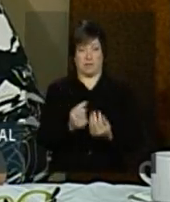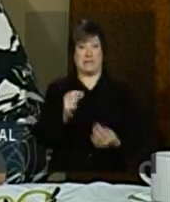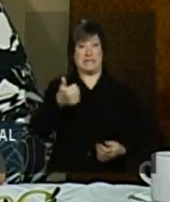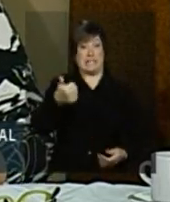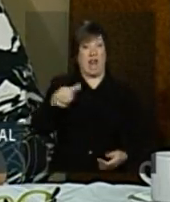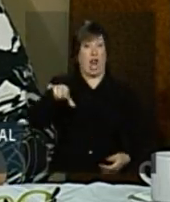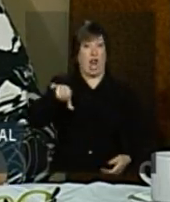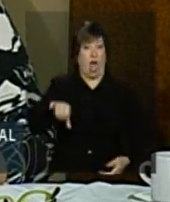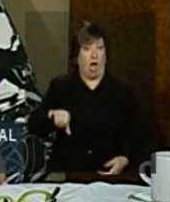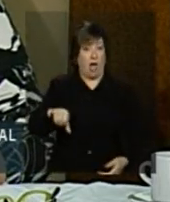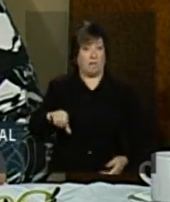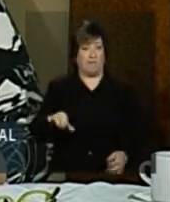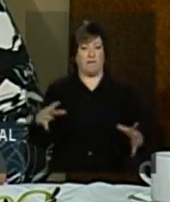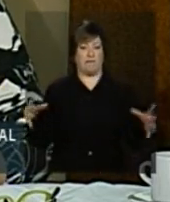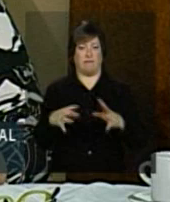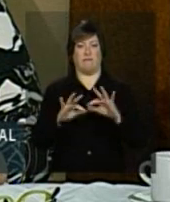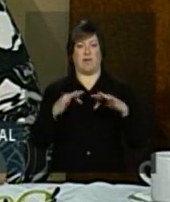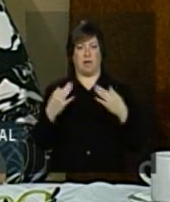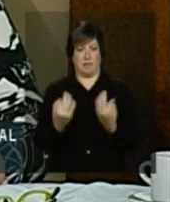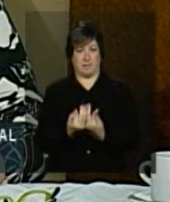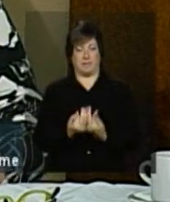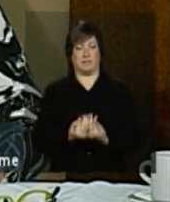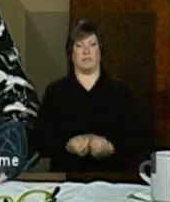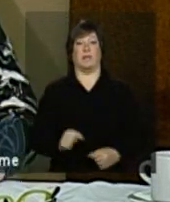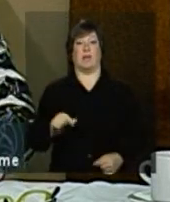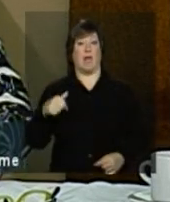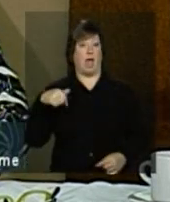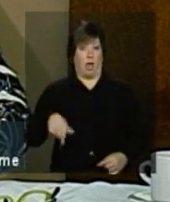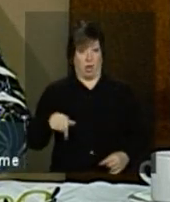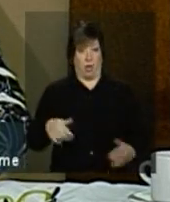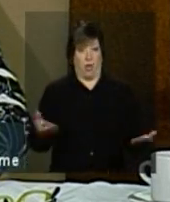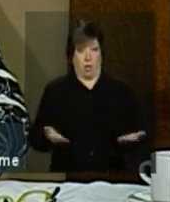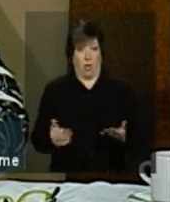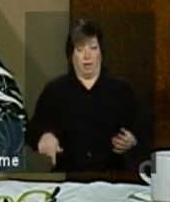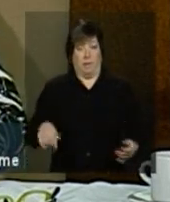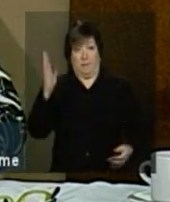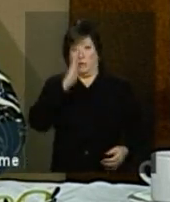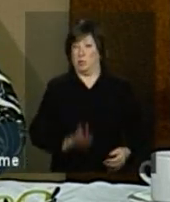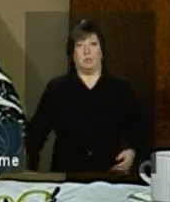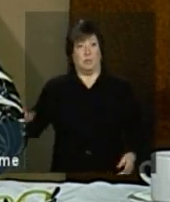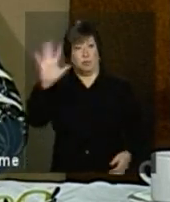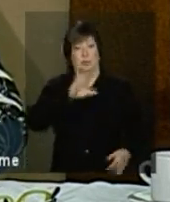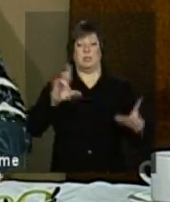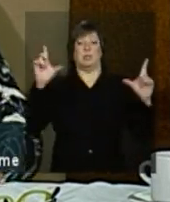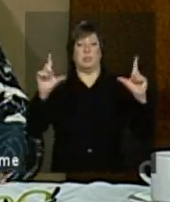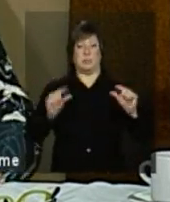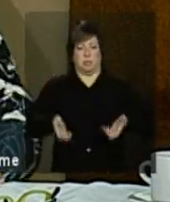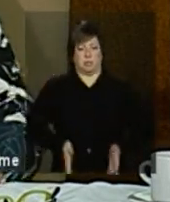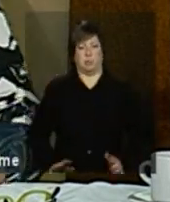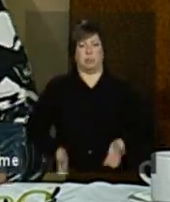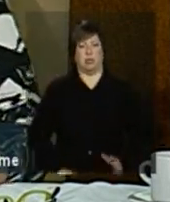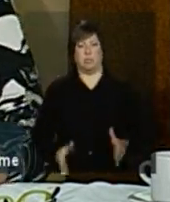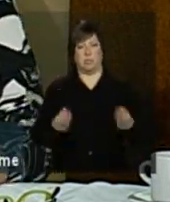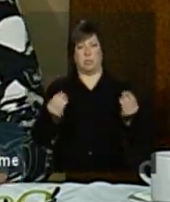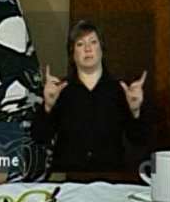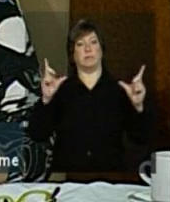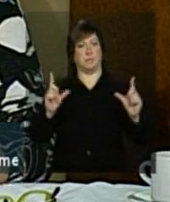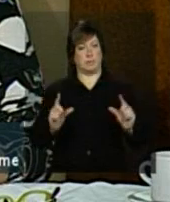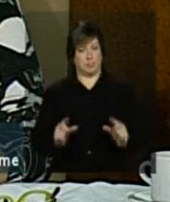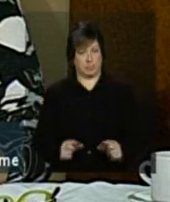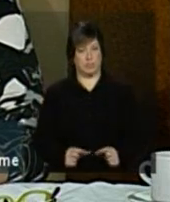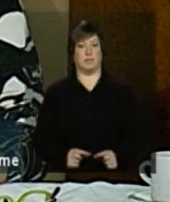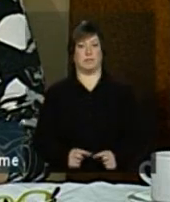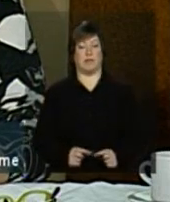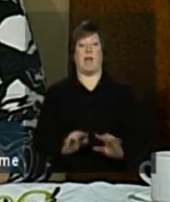membros hoje a natalidade cai no Brasil todo e e cai no semiárido as famílias médias no